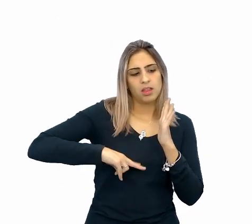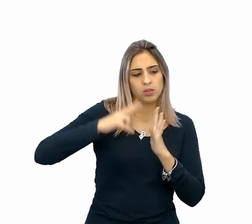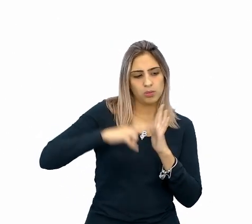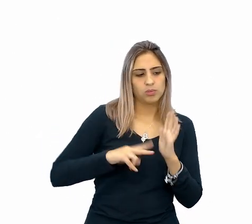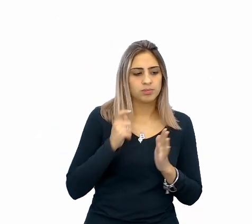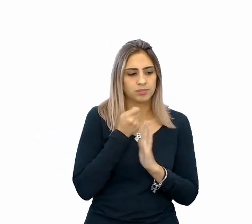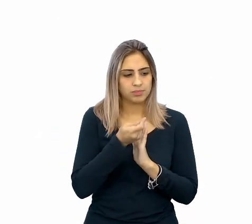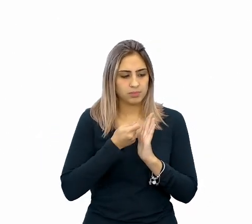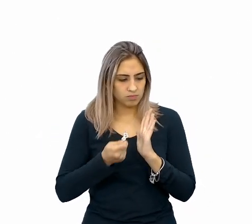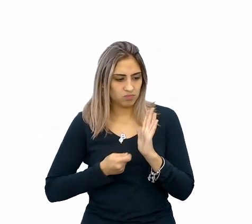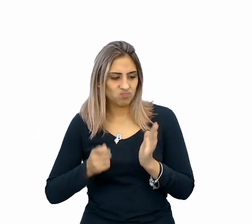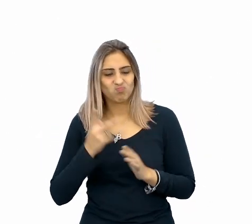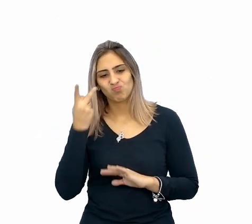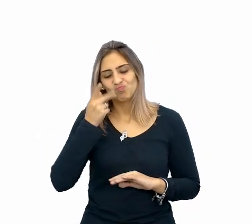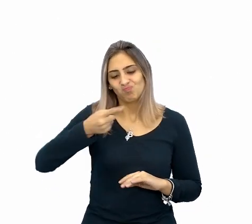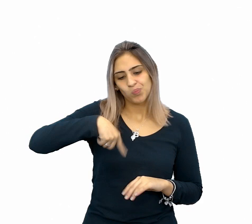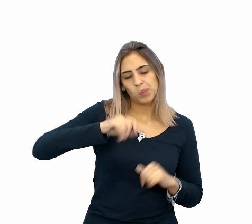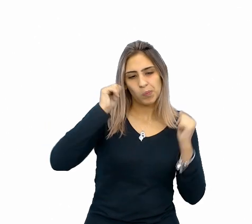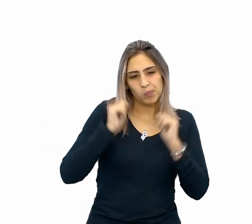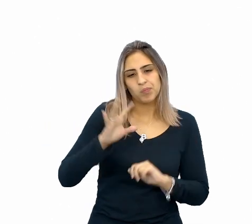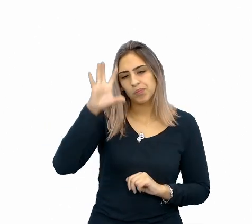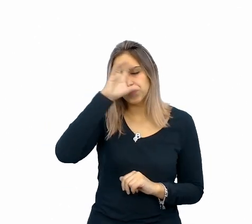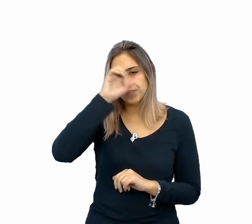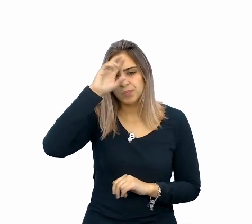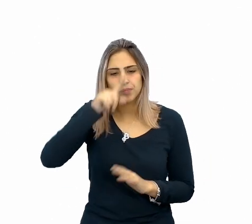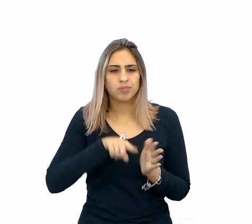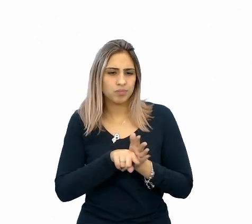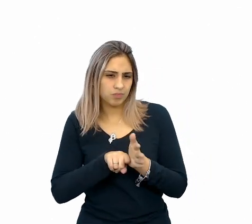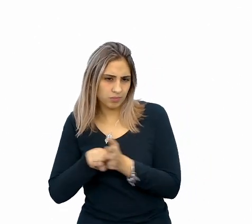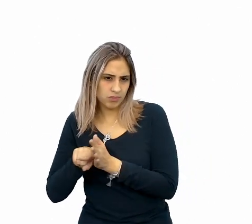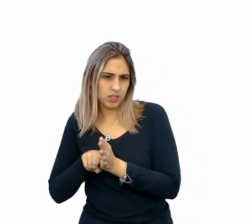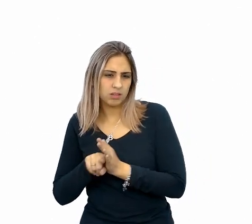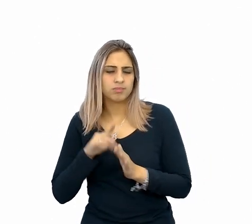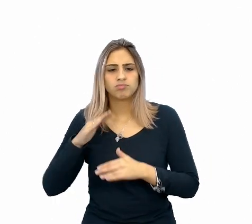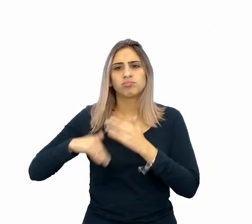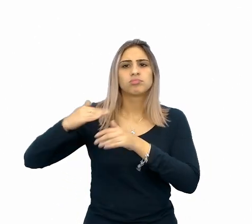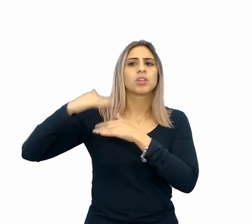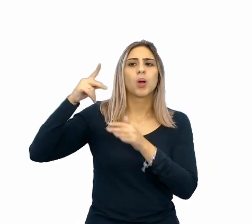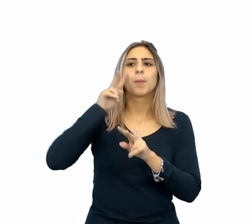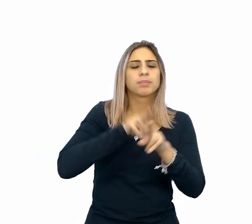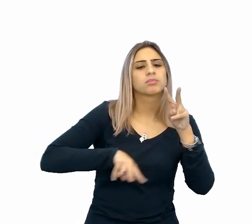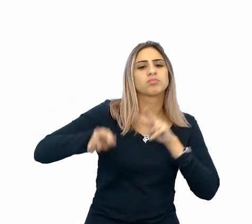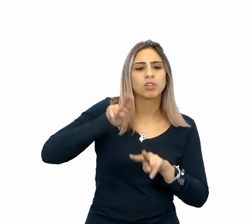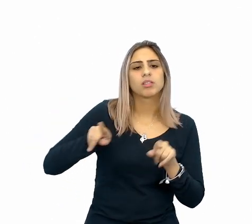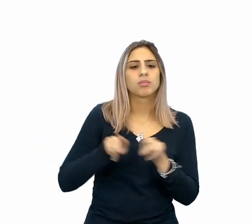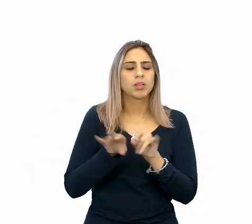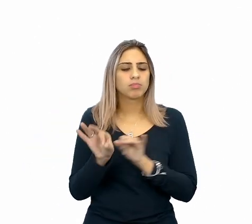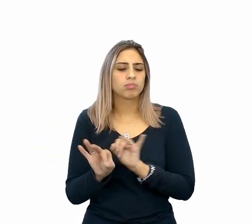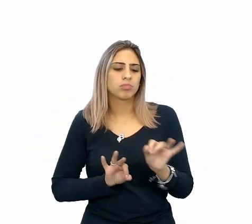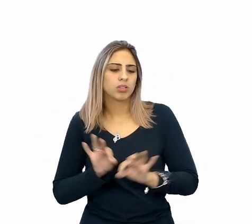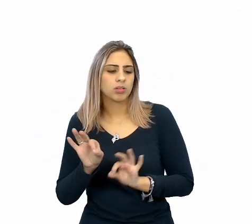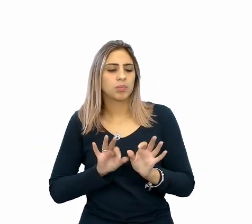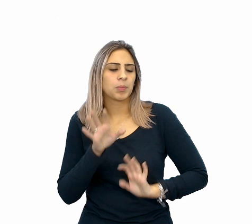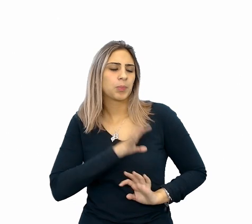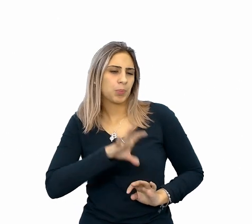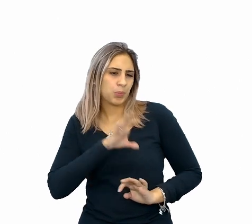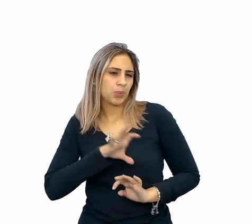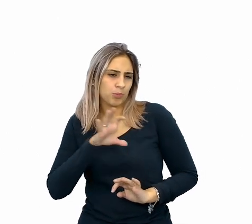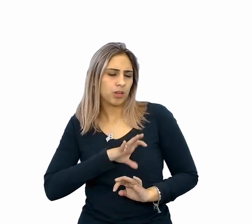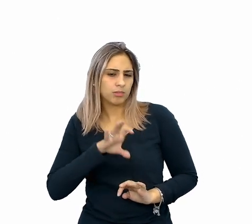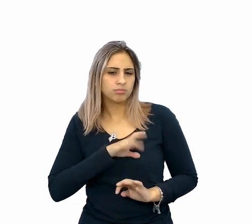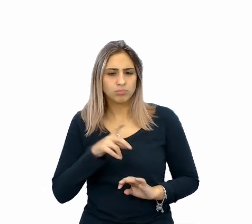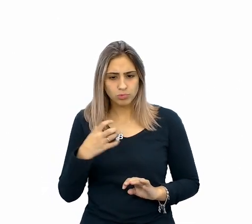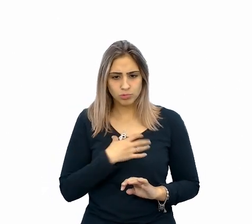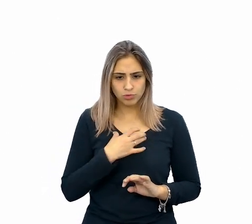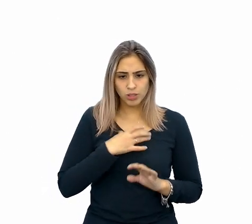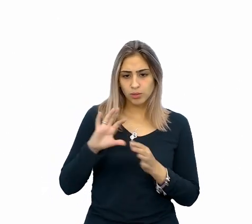na escrita, para que eles possam aprender a pesquisar, e além de observar as regularidades ortográficas de